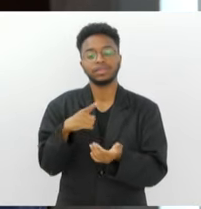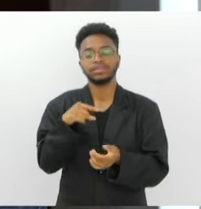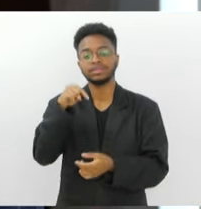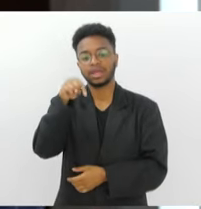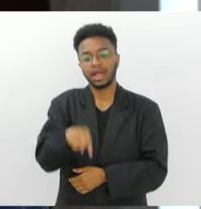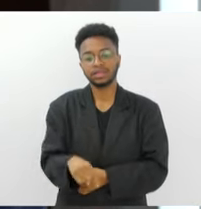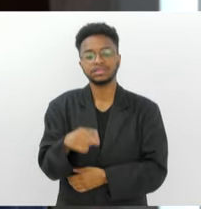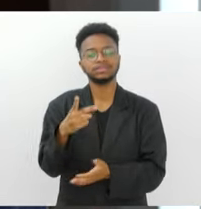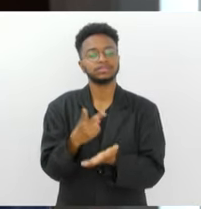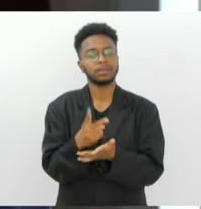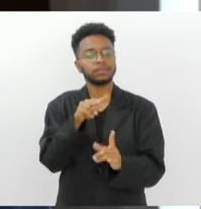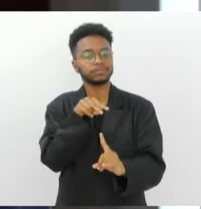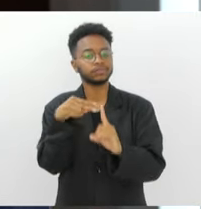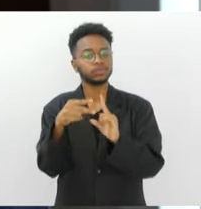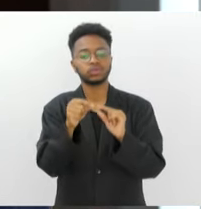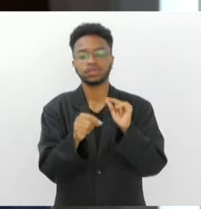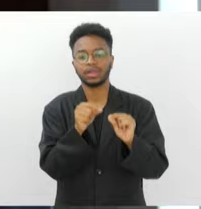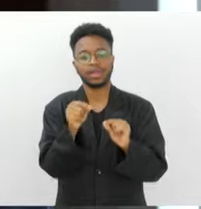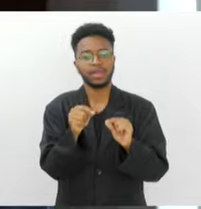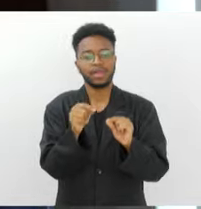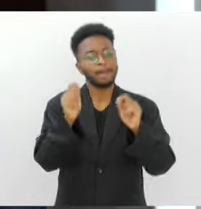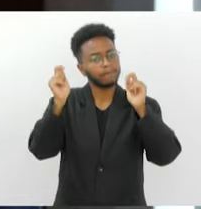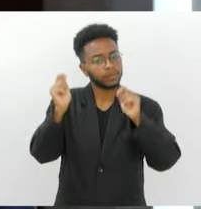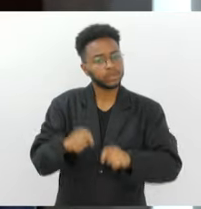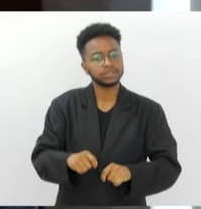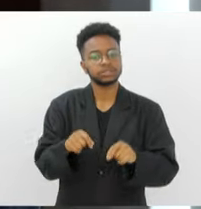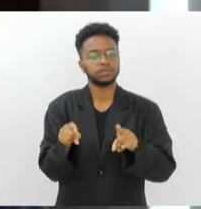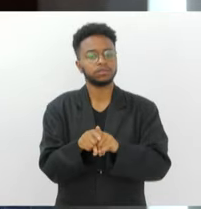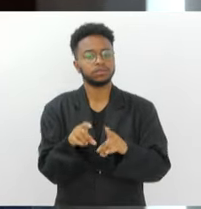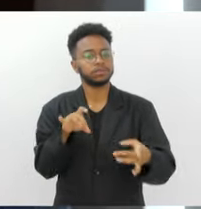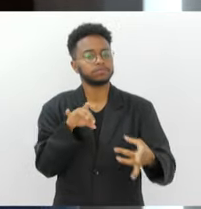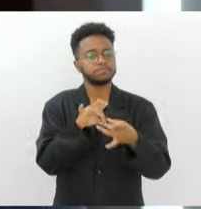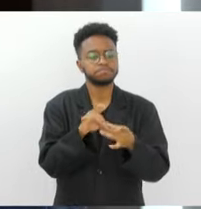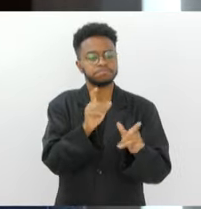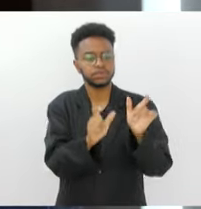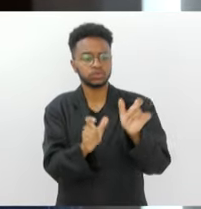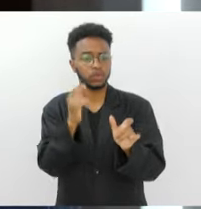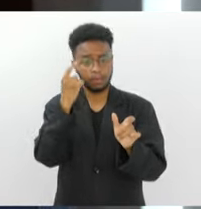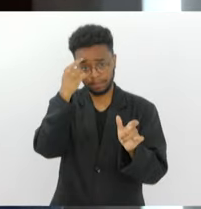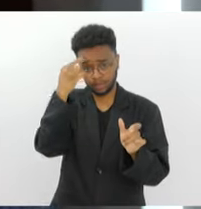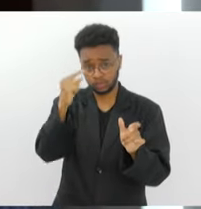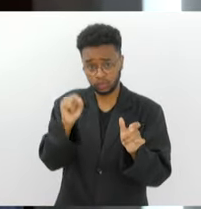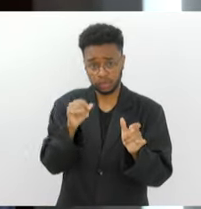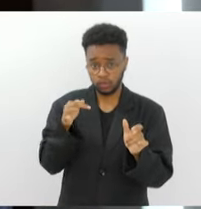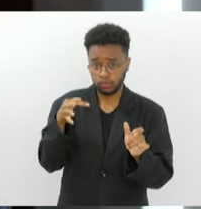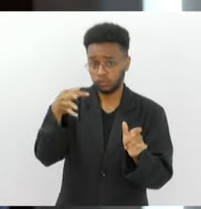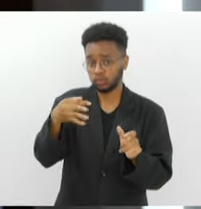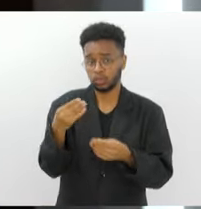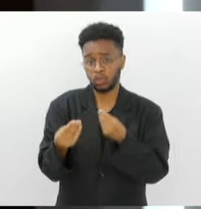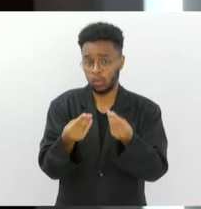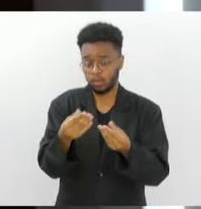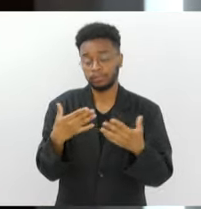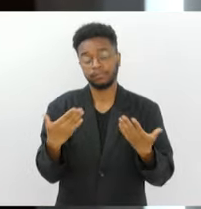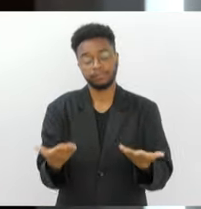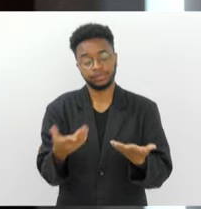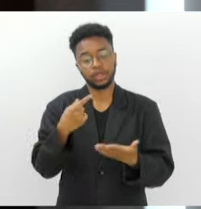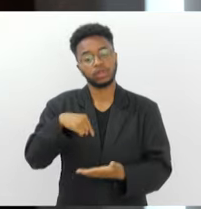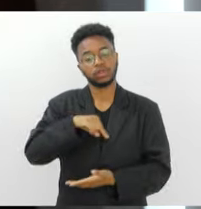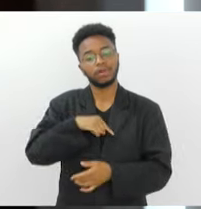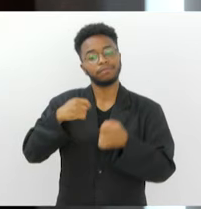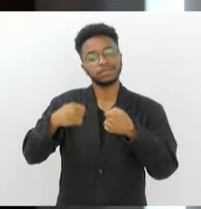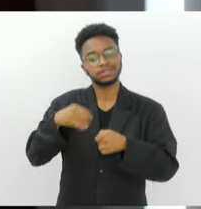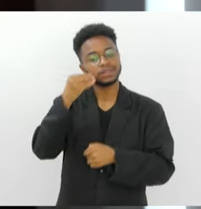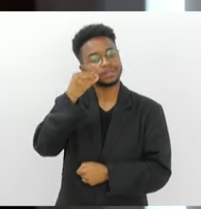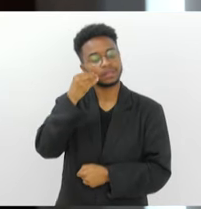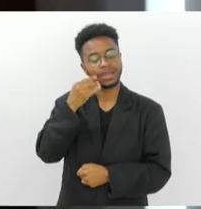esse olhar, como grande biblioteca que foi, sempre constituída por seus pensadores, pensar o futuro. E é nessa aposta que a gente tem que ampliar,